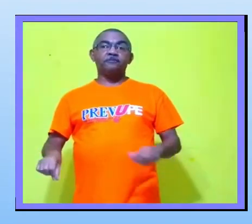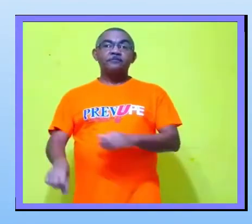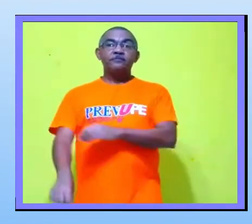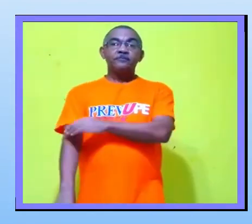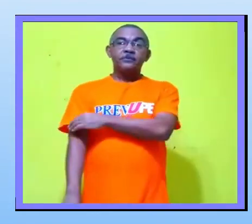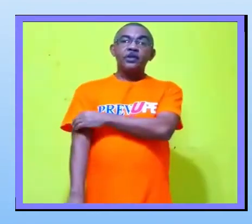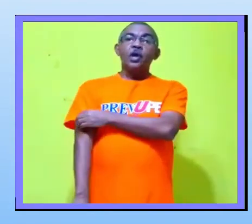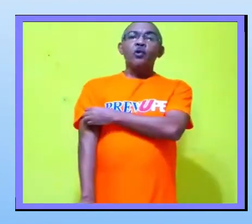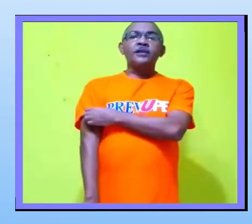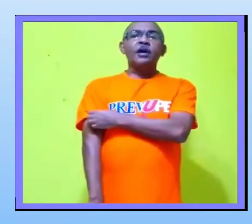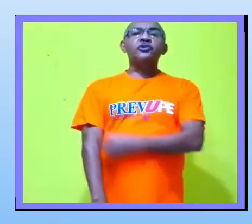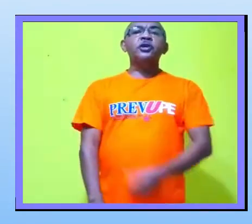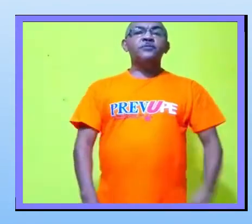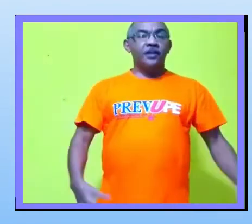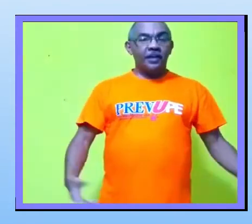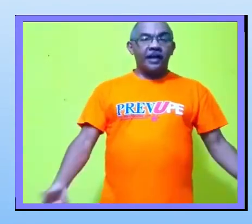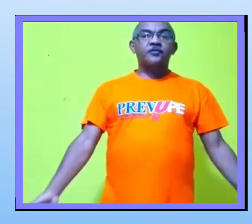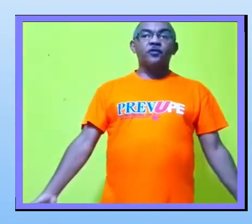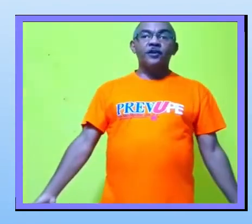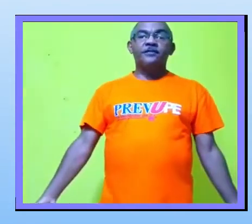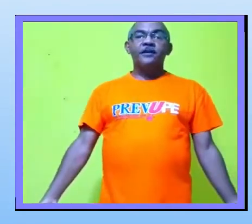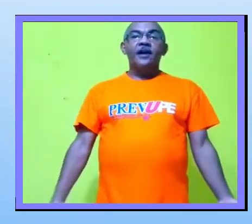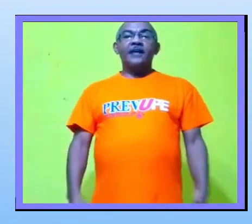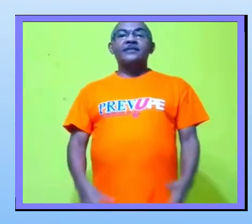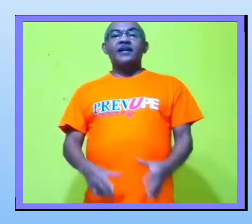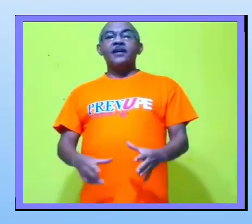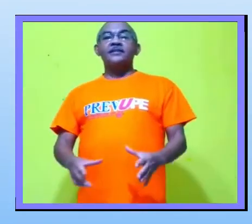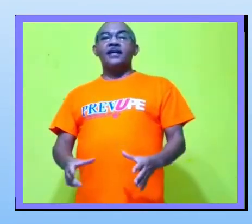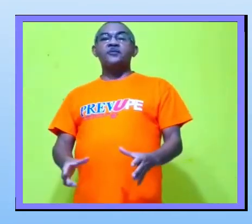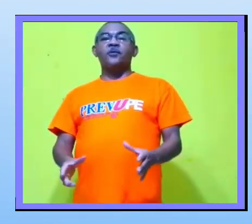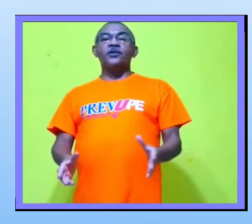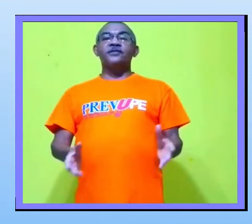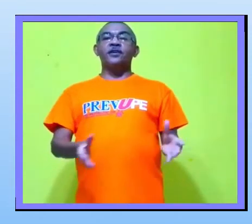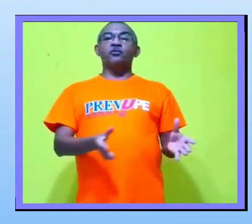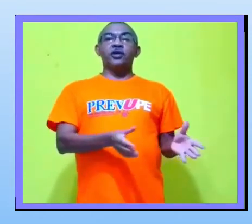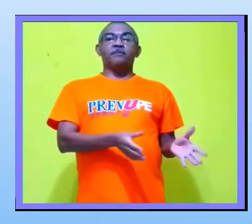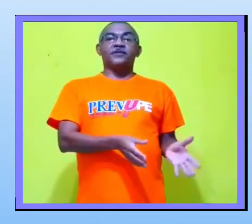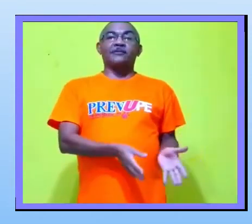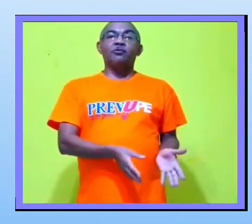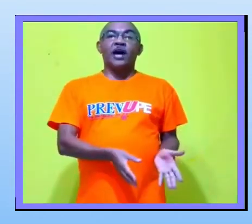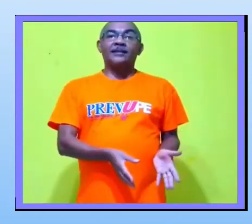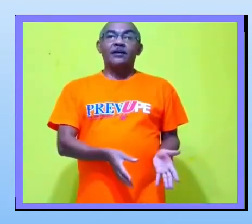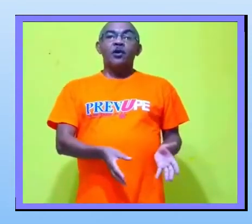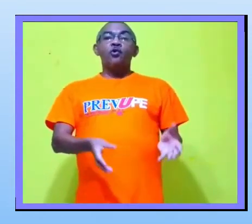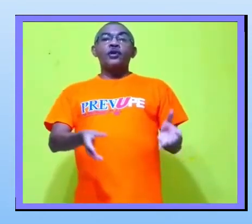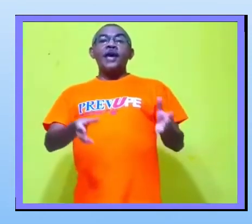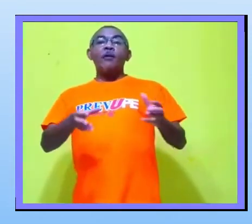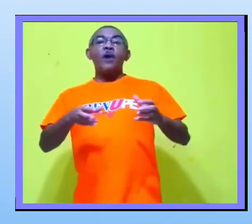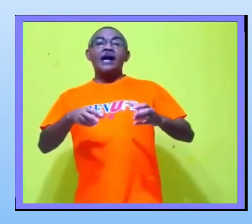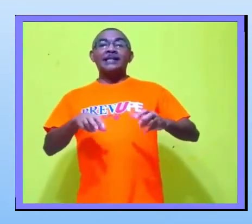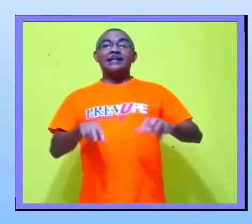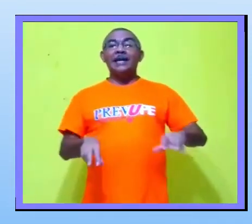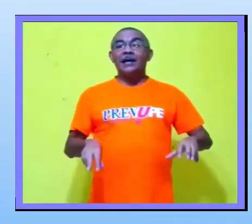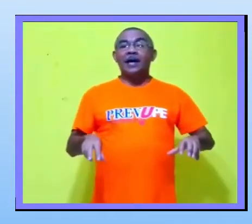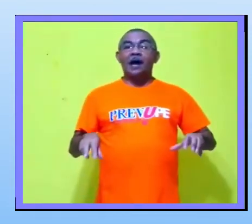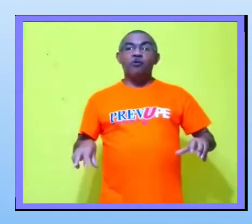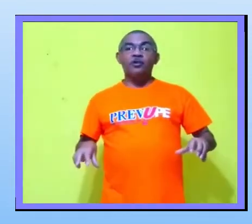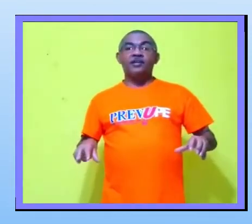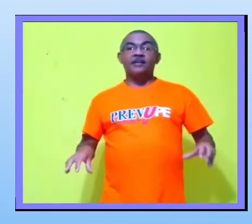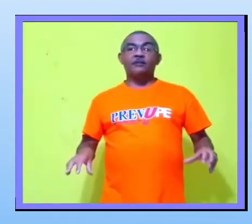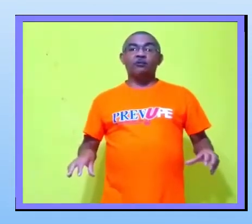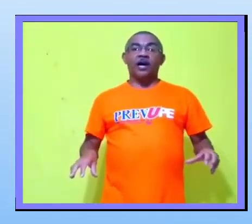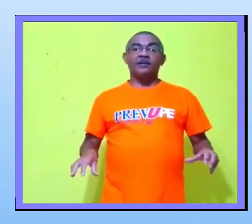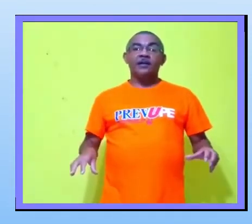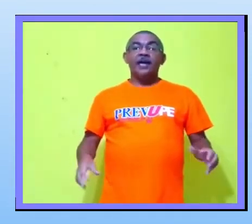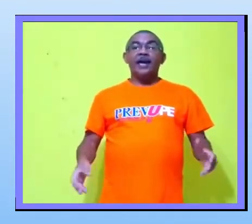central. Quanto aos tipos de ligações, as cadeias elas podem ser do tipo saturada. O que é uma cadeia